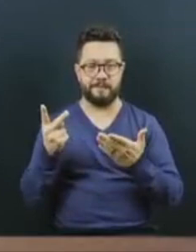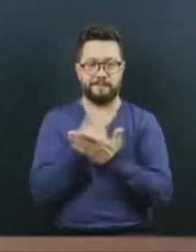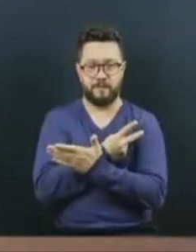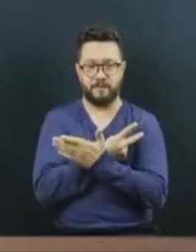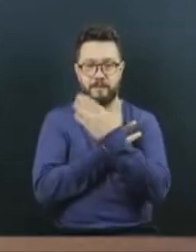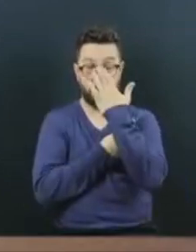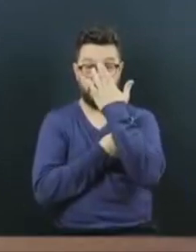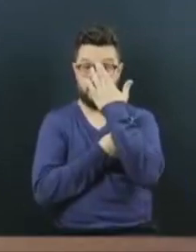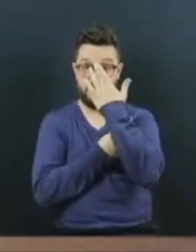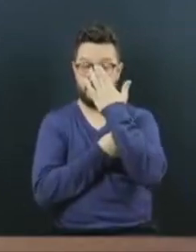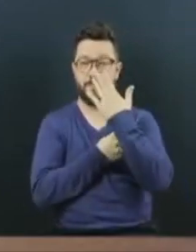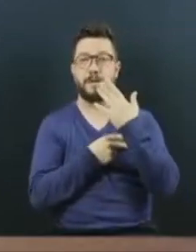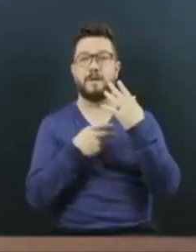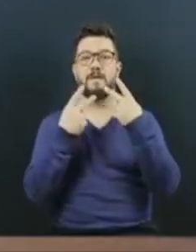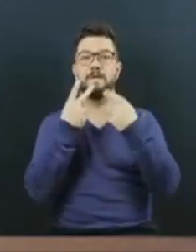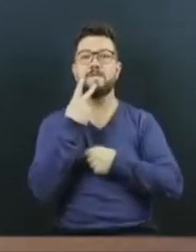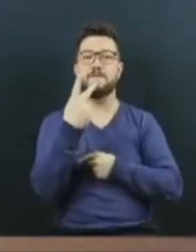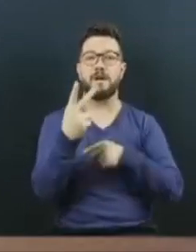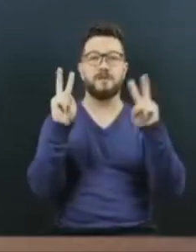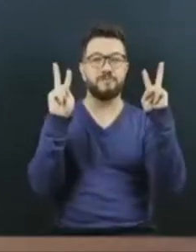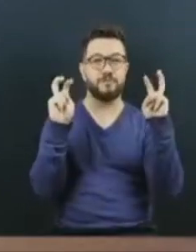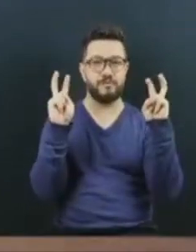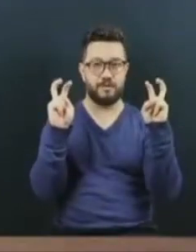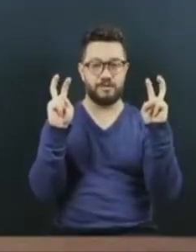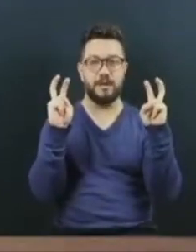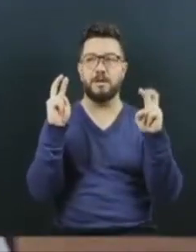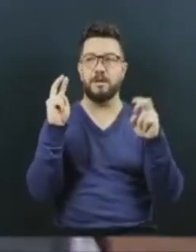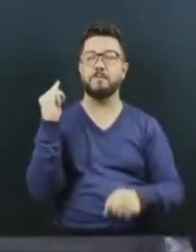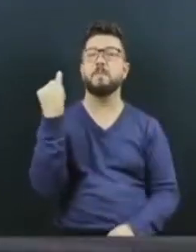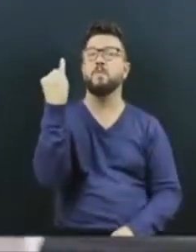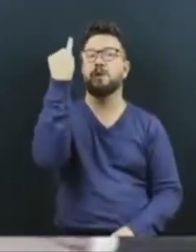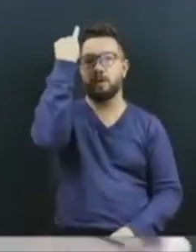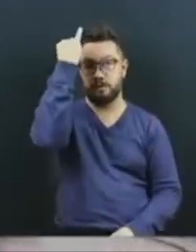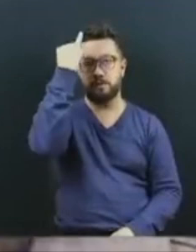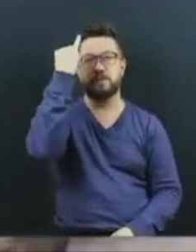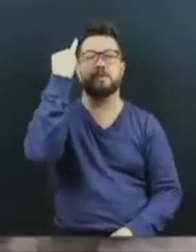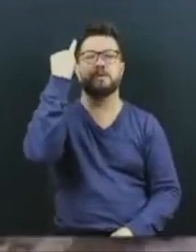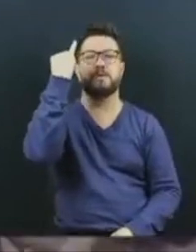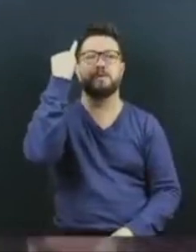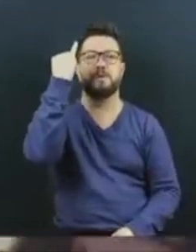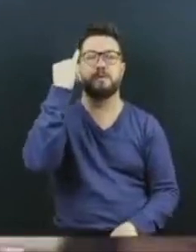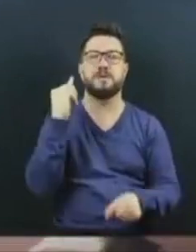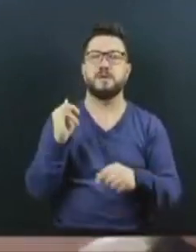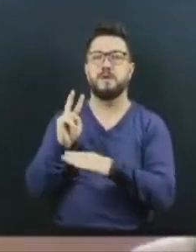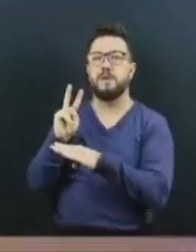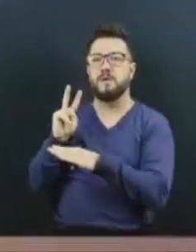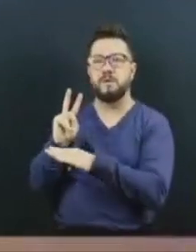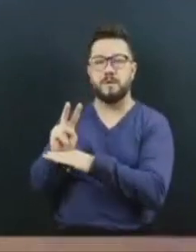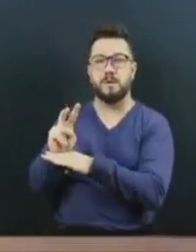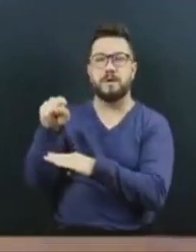fala falando sobre essa questão de da importância da atualização da revisão e atualização eh